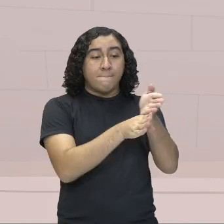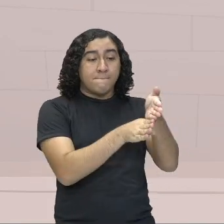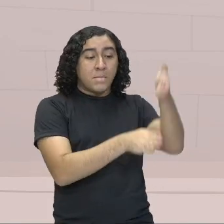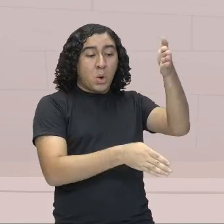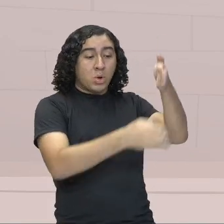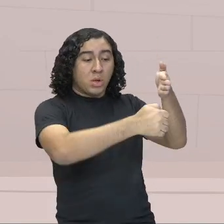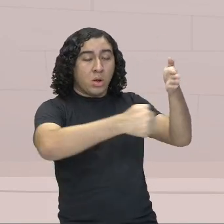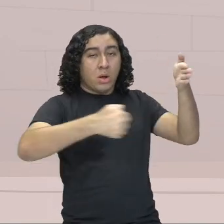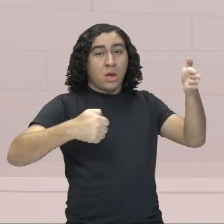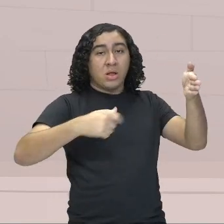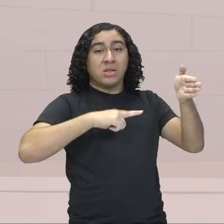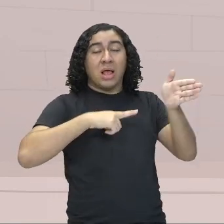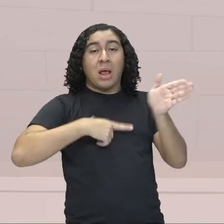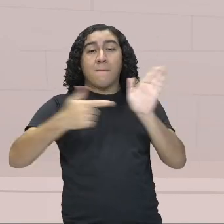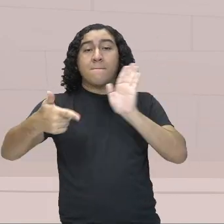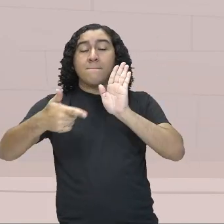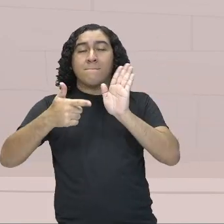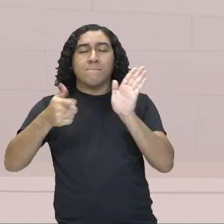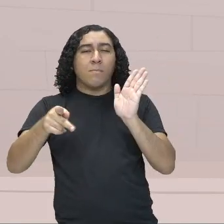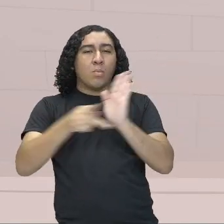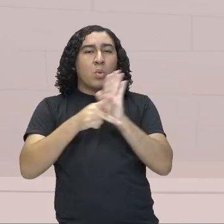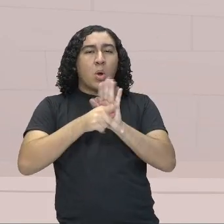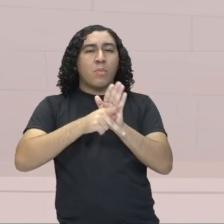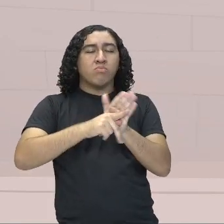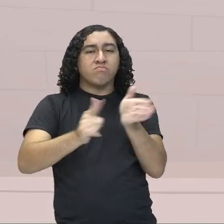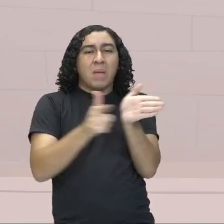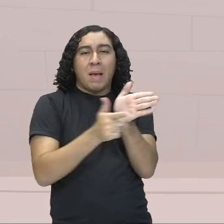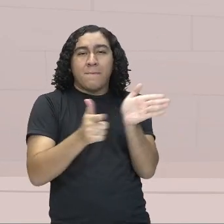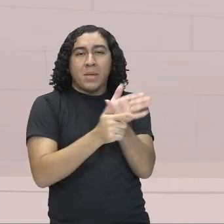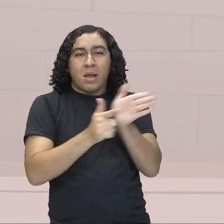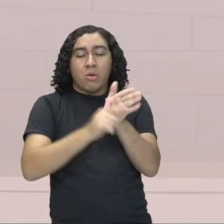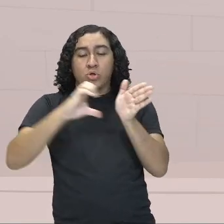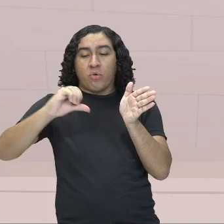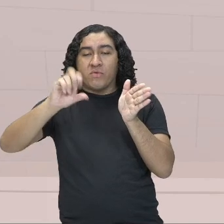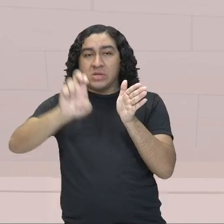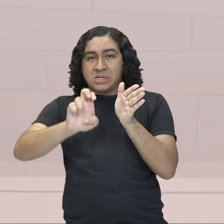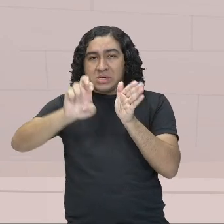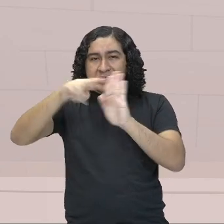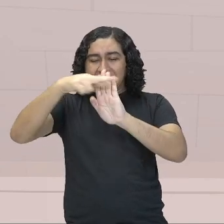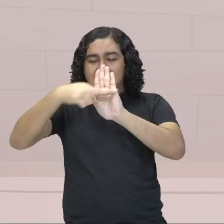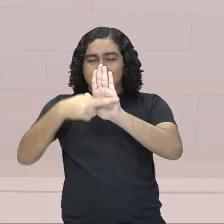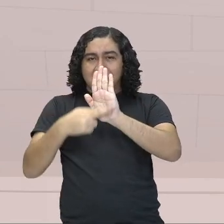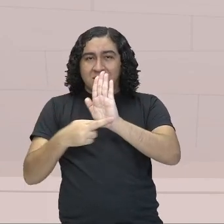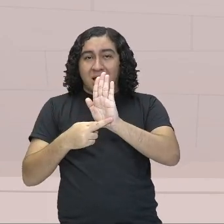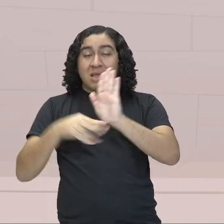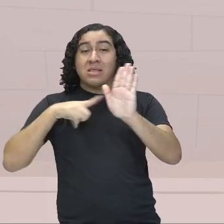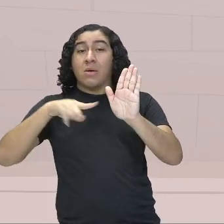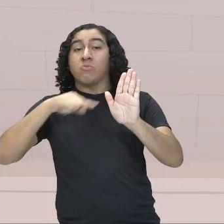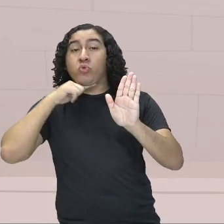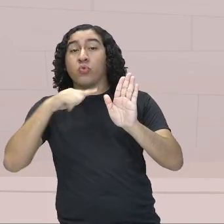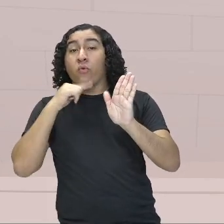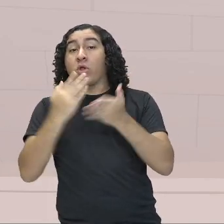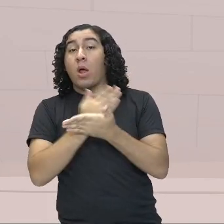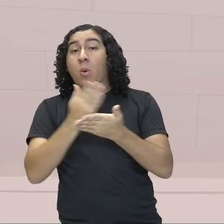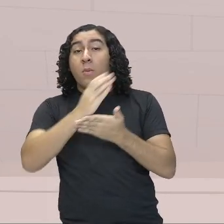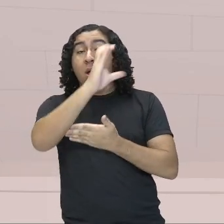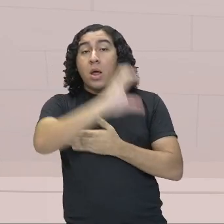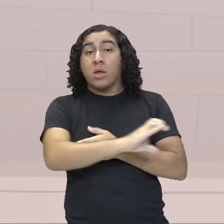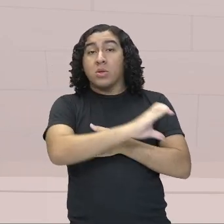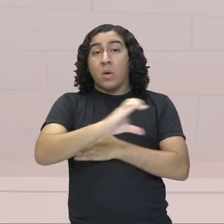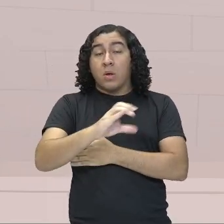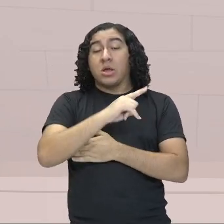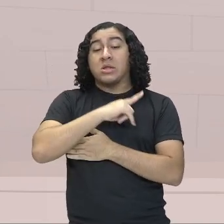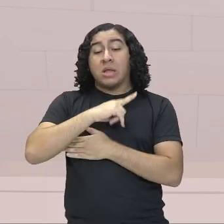95 teses. Essas 95 teses que o Lutero estava ali colocando, estava questionando algumas práticas que ele